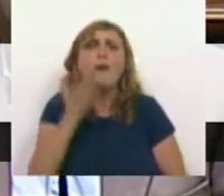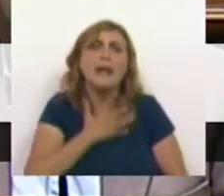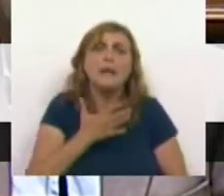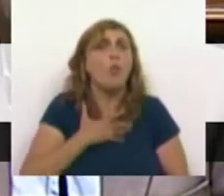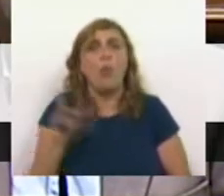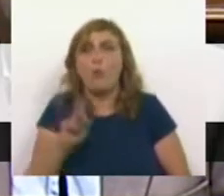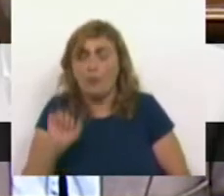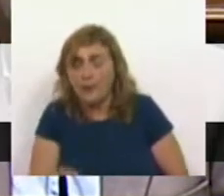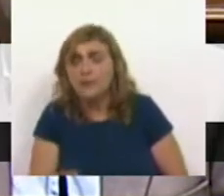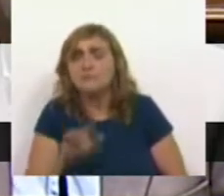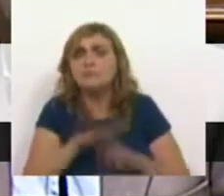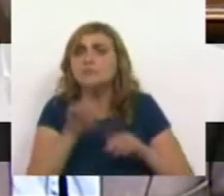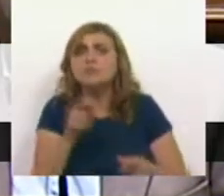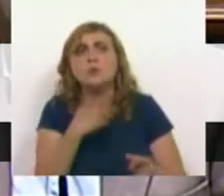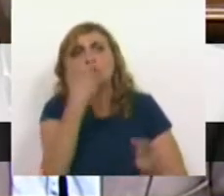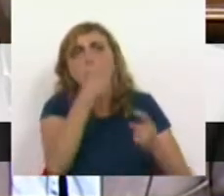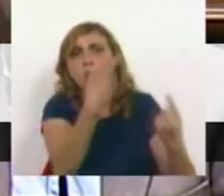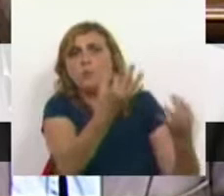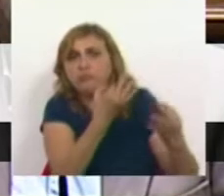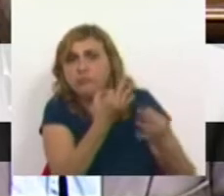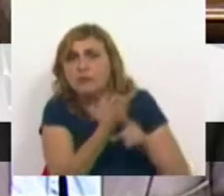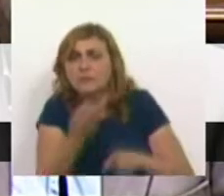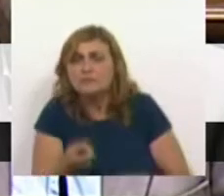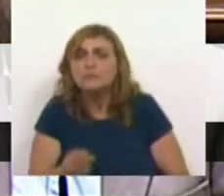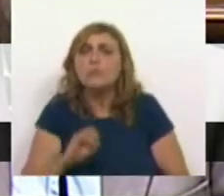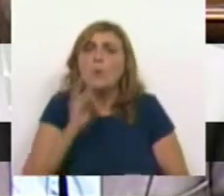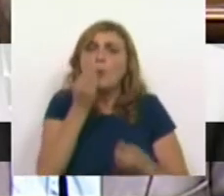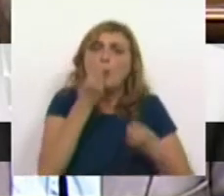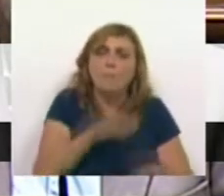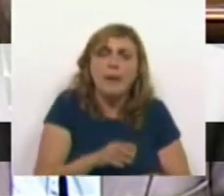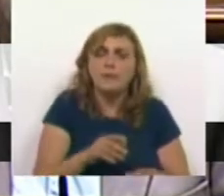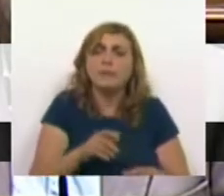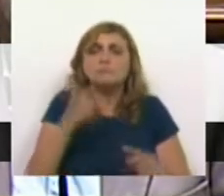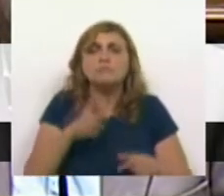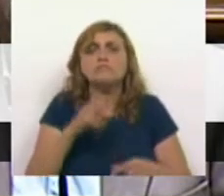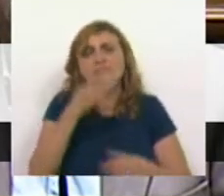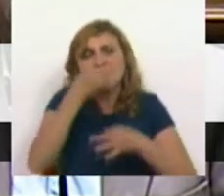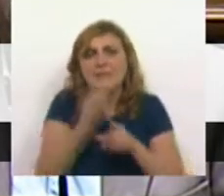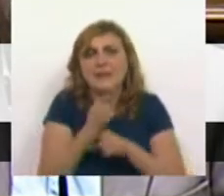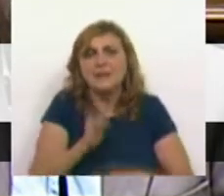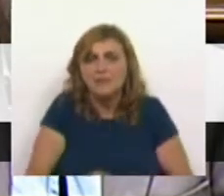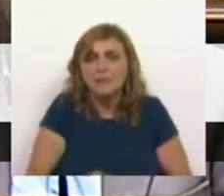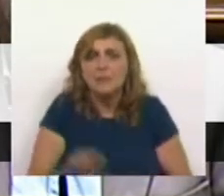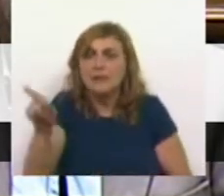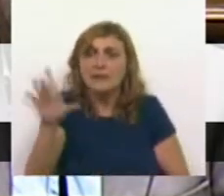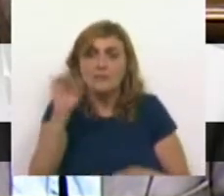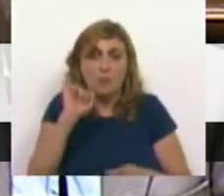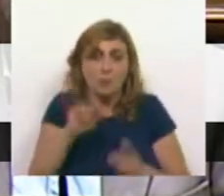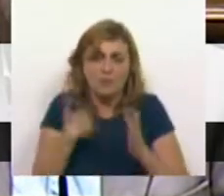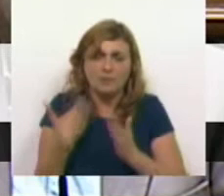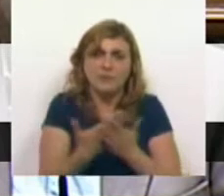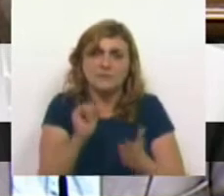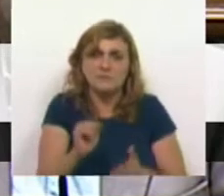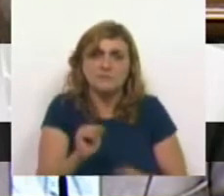quer responder à dependência dos outros ou à perda irreversível dos padrões de dignidade que fixou para si mesmo ao